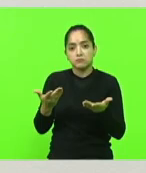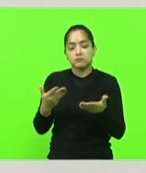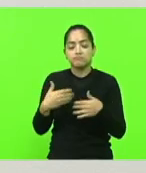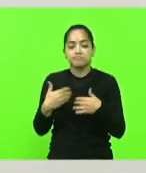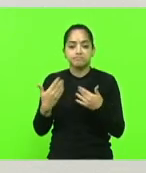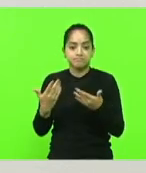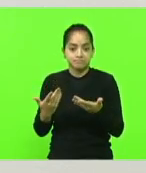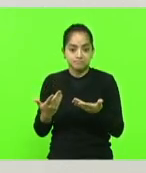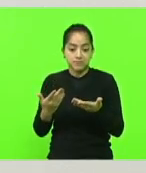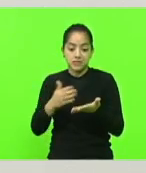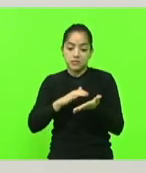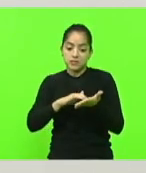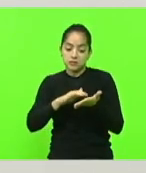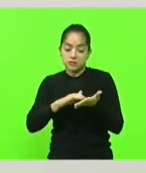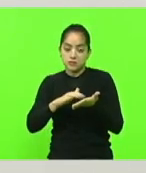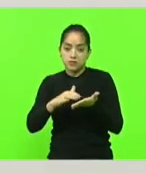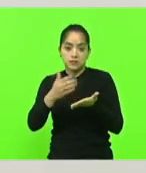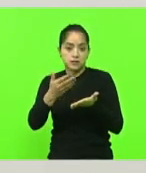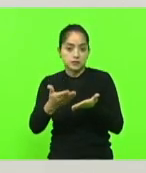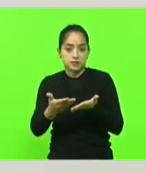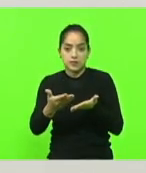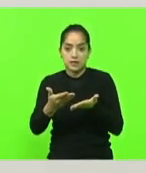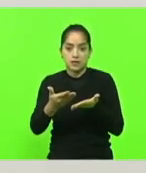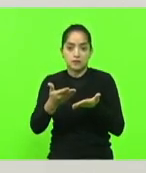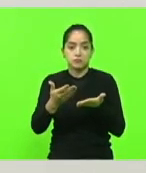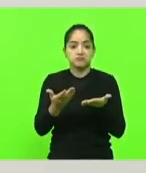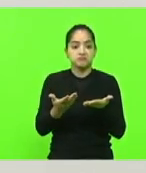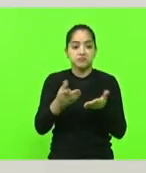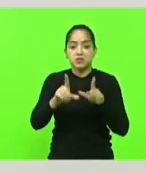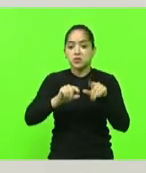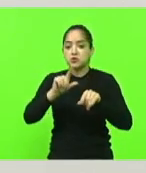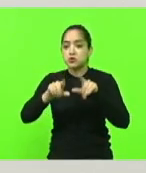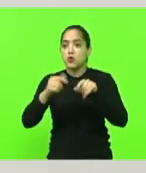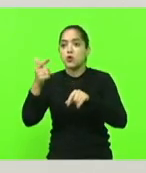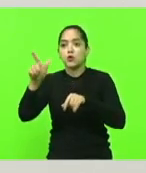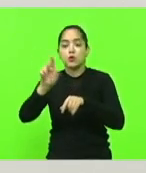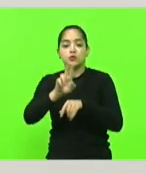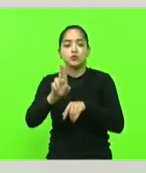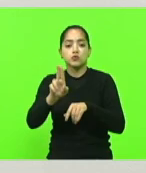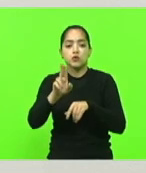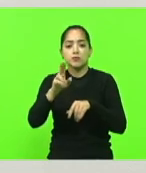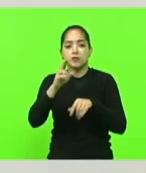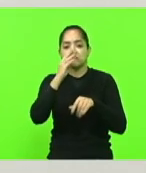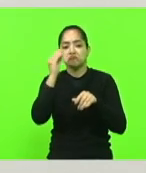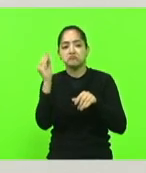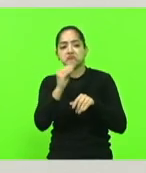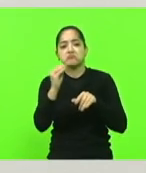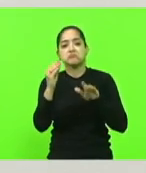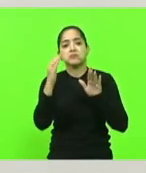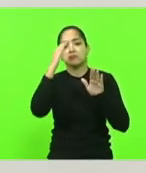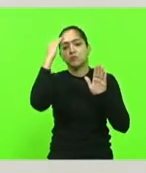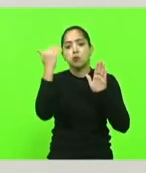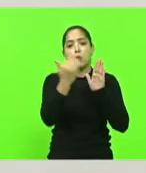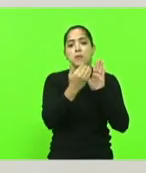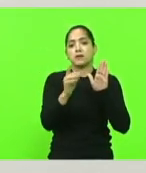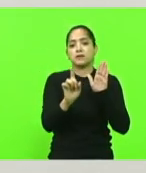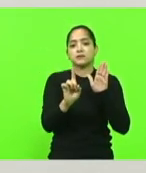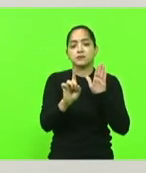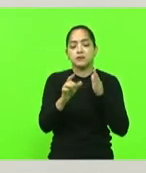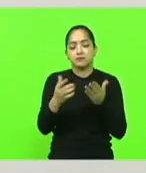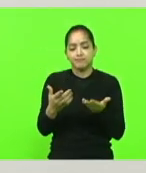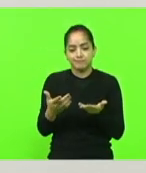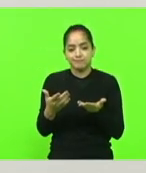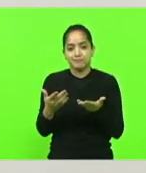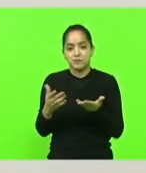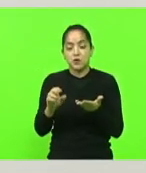o secretário de Infraestrutura de plantão escolhe o nome que ele quer, ignorando a lei. Fica aqui o questionamento. Ou se